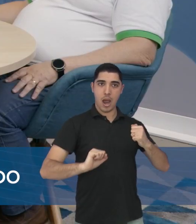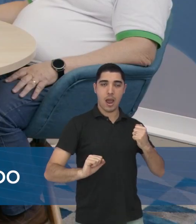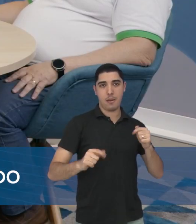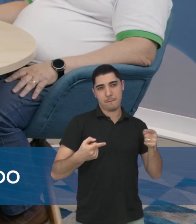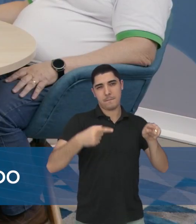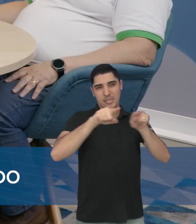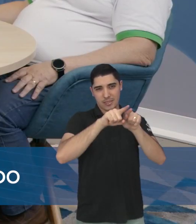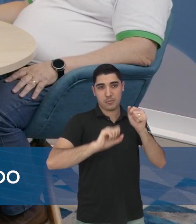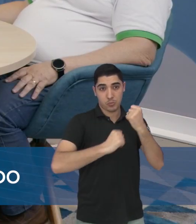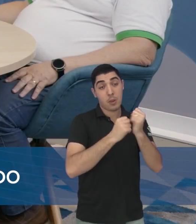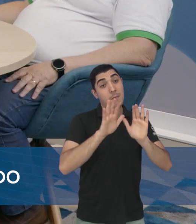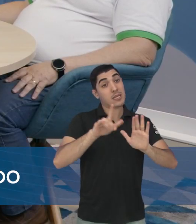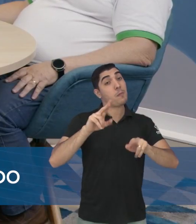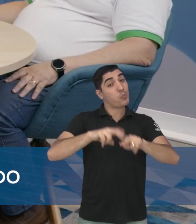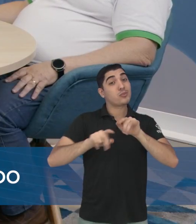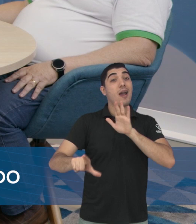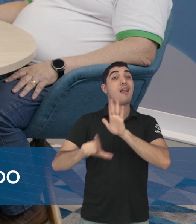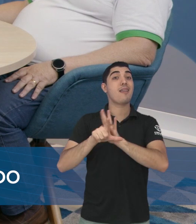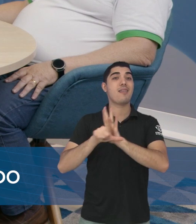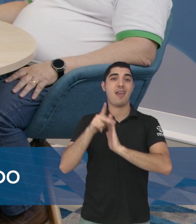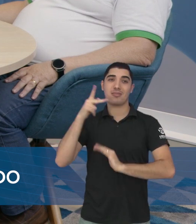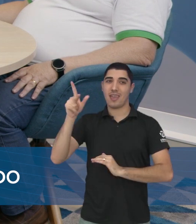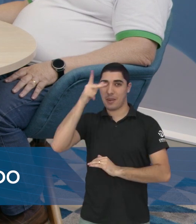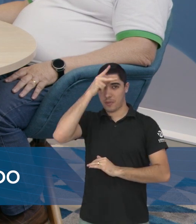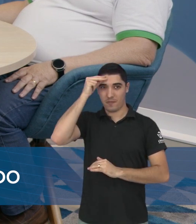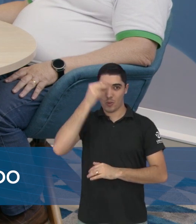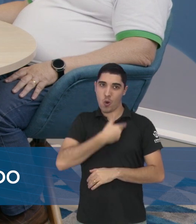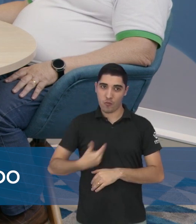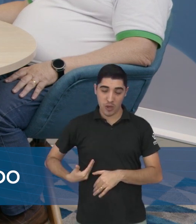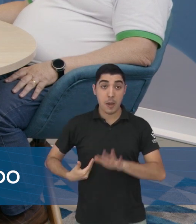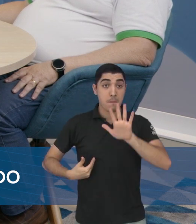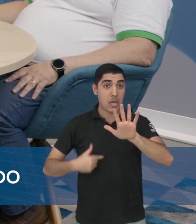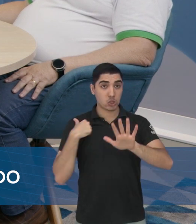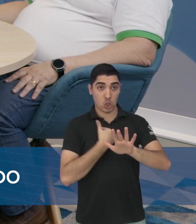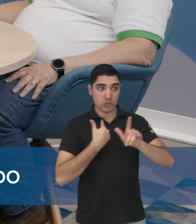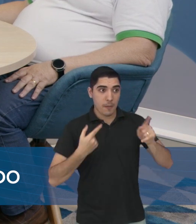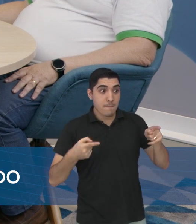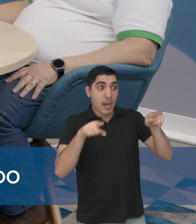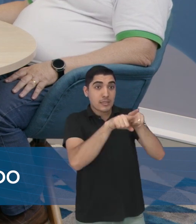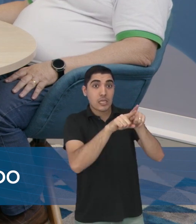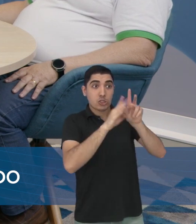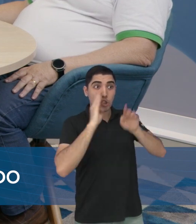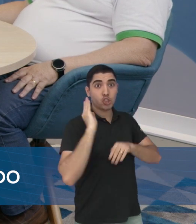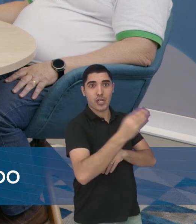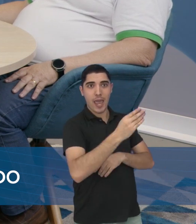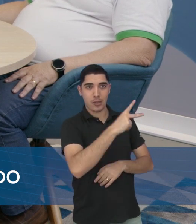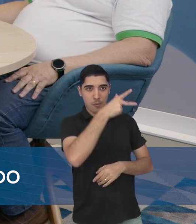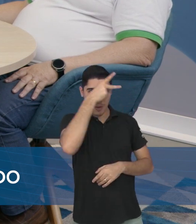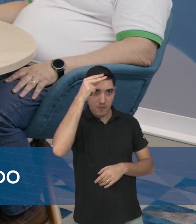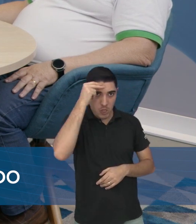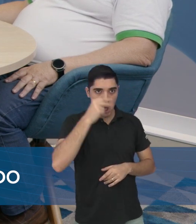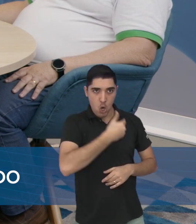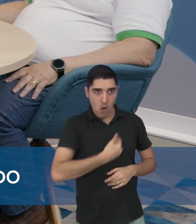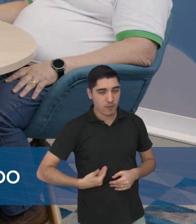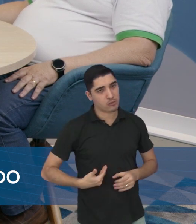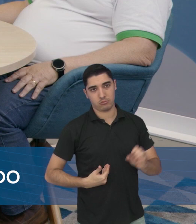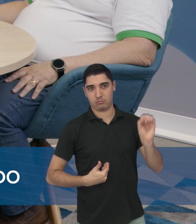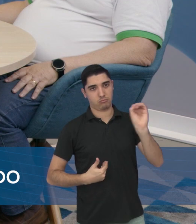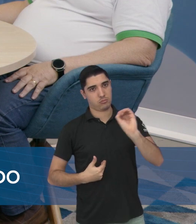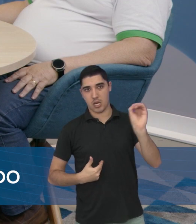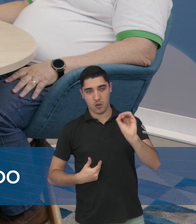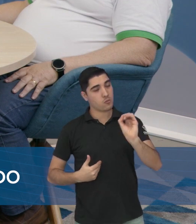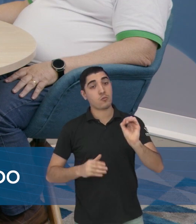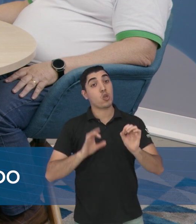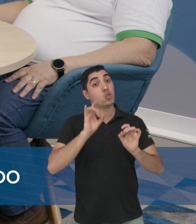temos hoje diretamente nenhuma parceria, nenhum convênio com o poder público diretamente. Então hoje a gente se mantém com